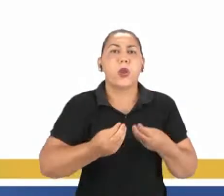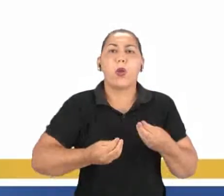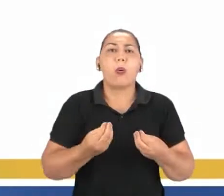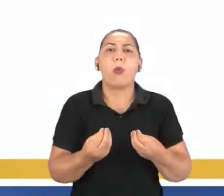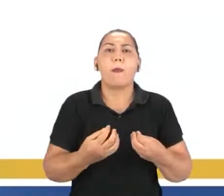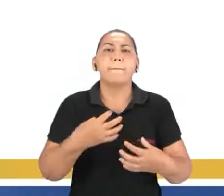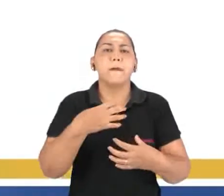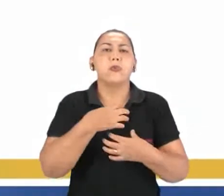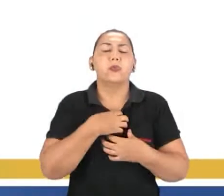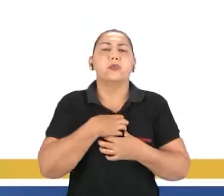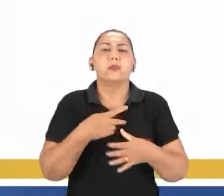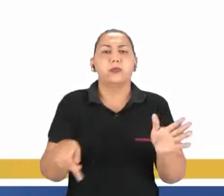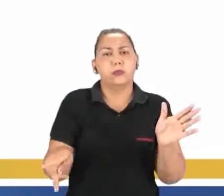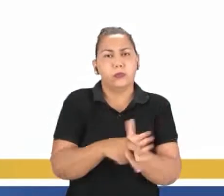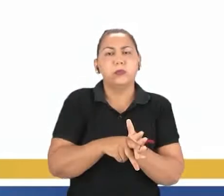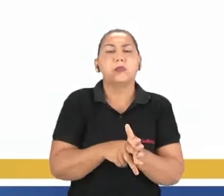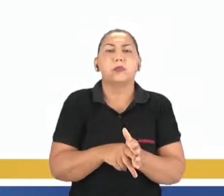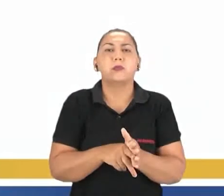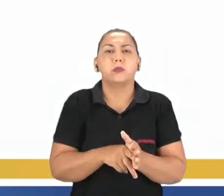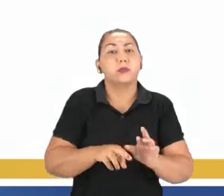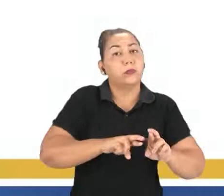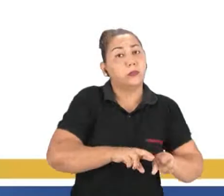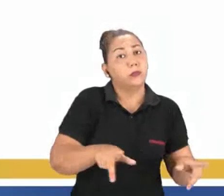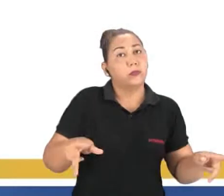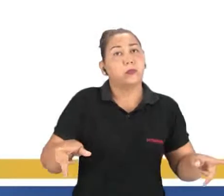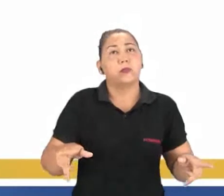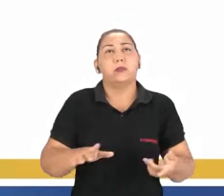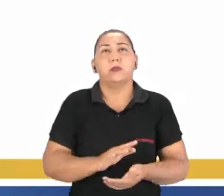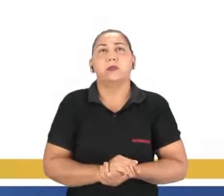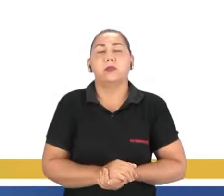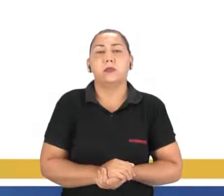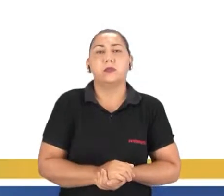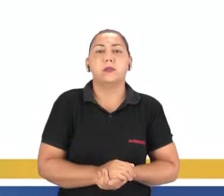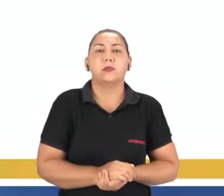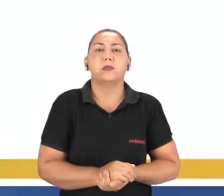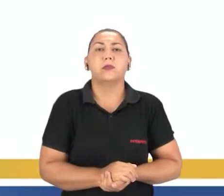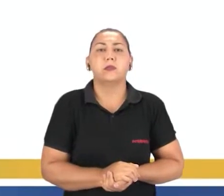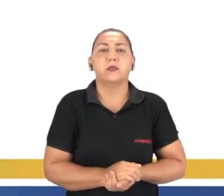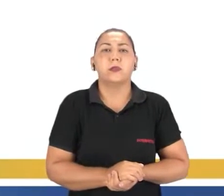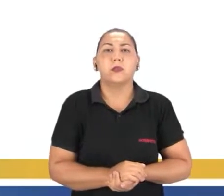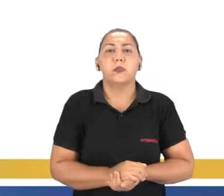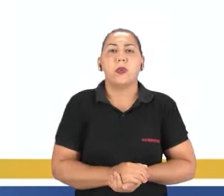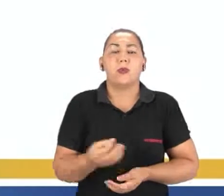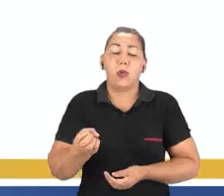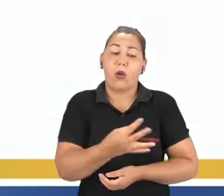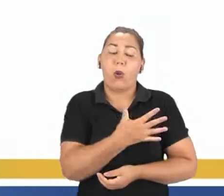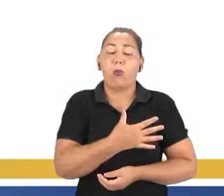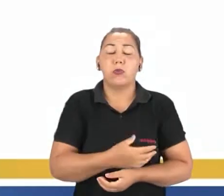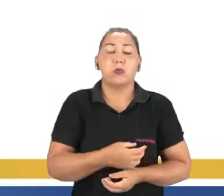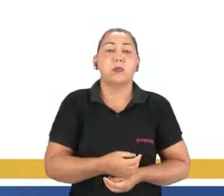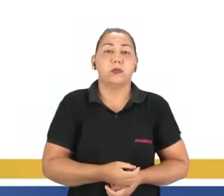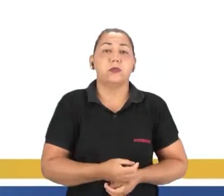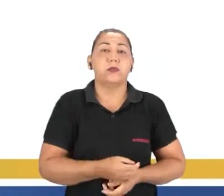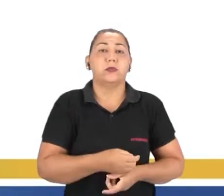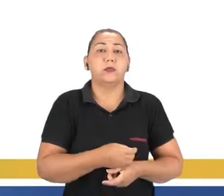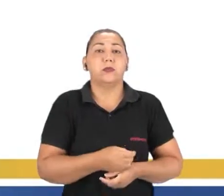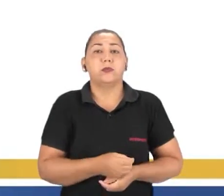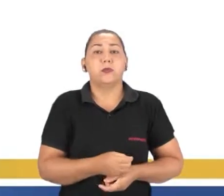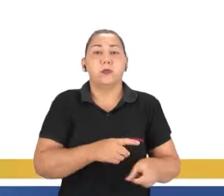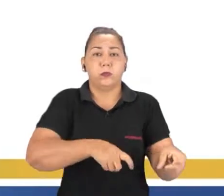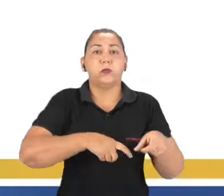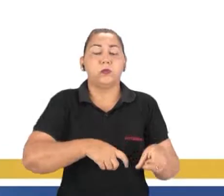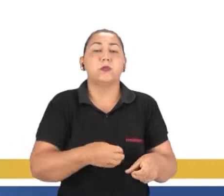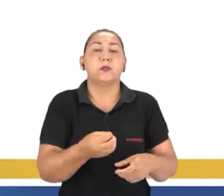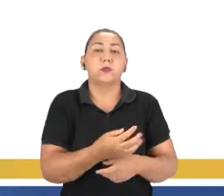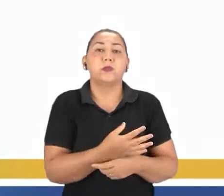do rio Alpes é bem diferente do da agricultura moderna. Enquanto esta escolhe produzir apenas